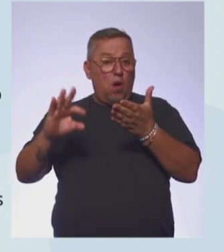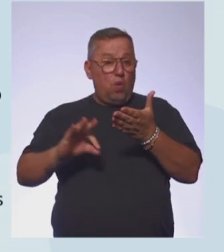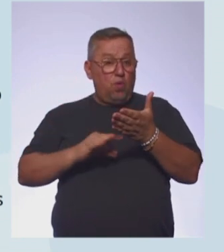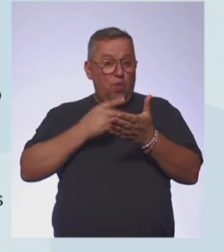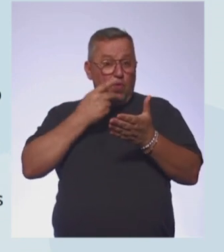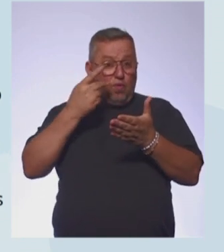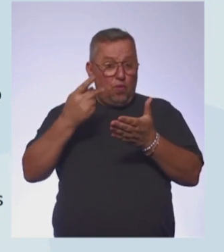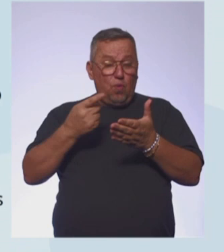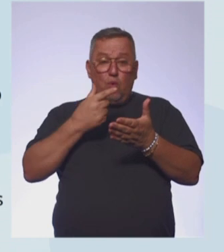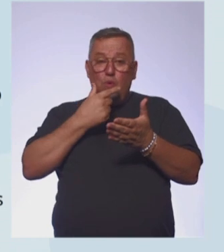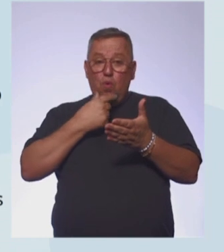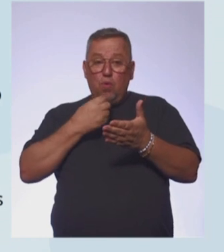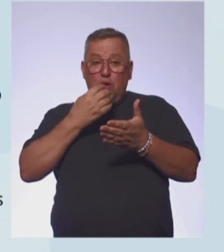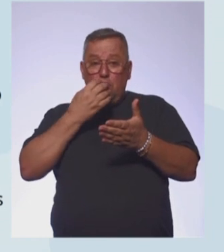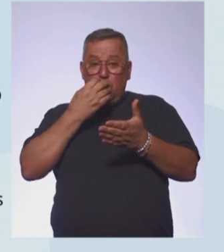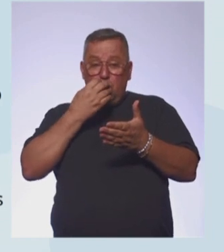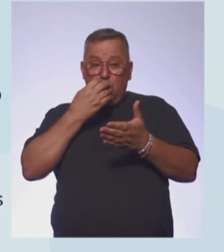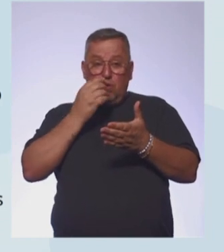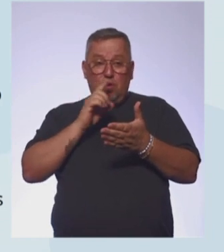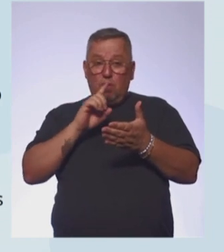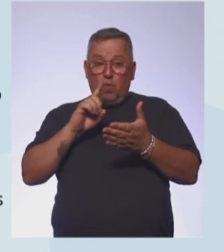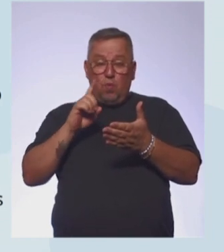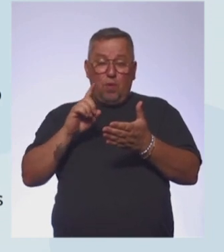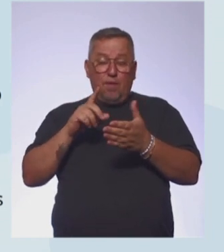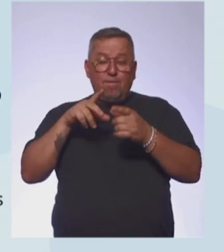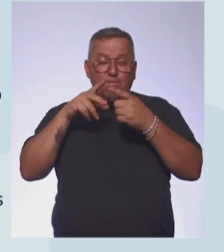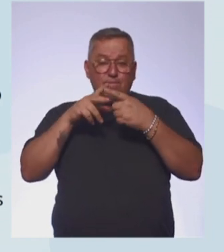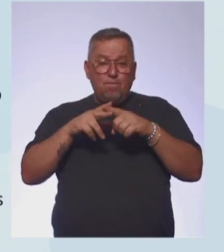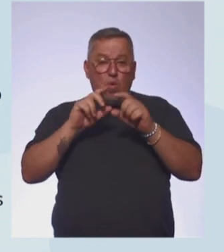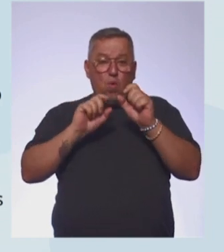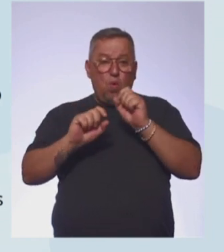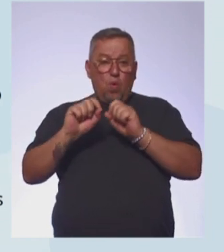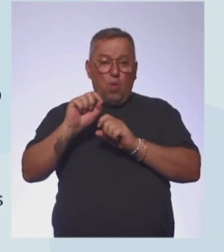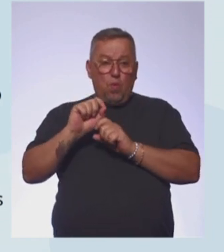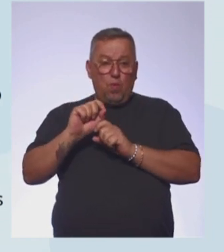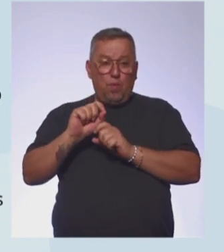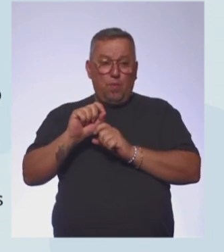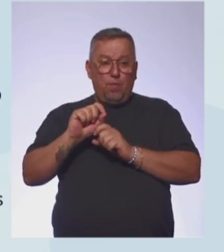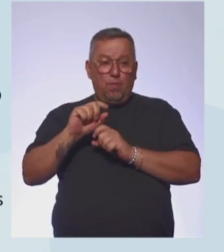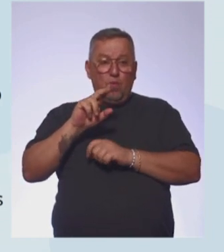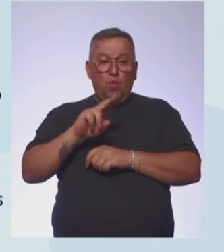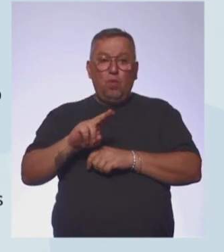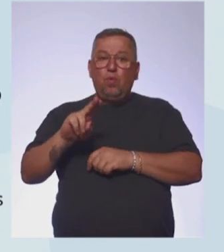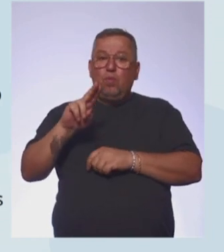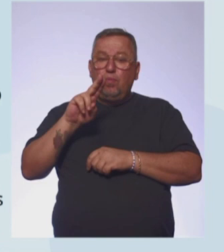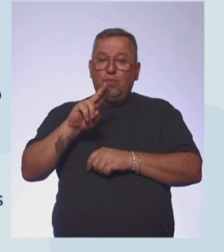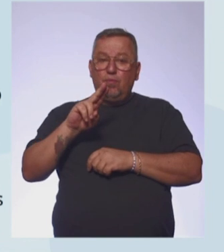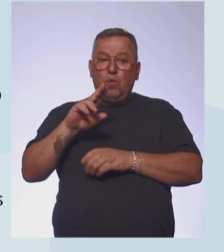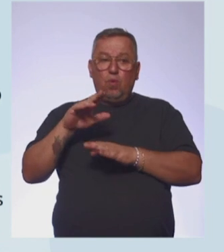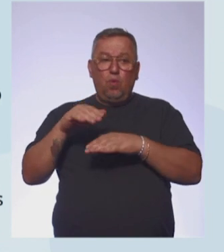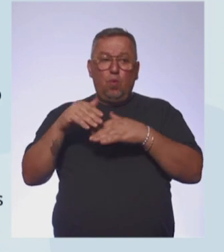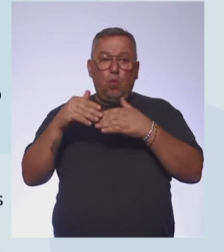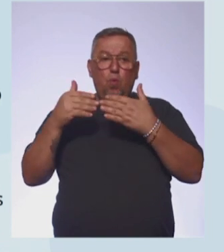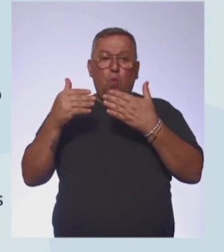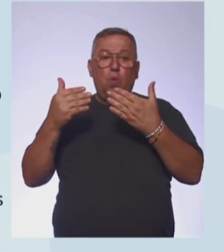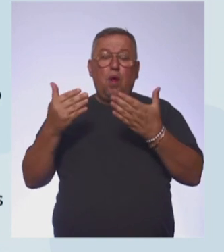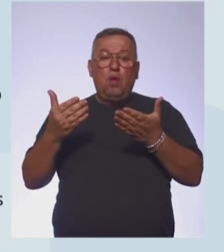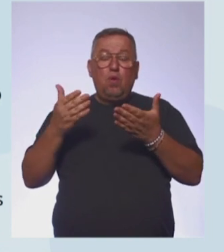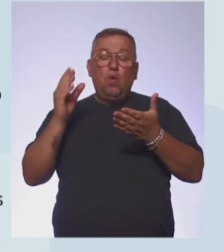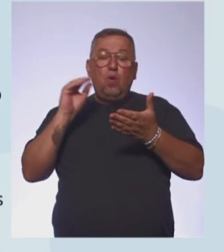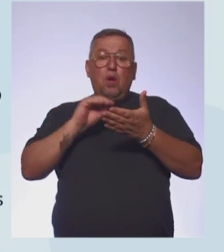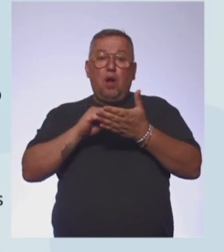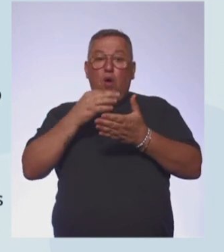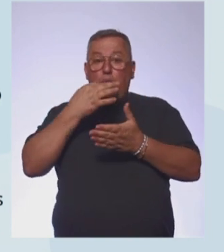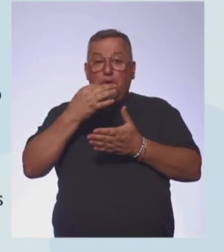os homens e o cachorro não é apenas instrumental. Então, esse segundo a gente acaba usando bastante quando a gente quer colocar